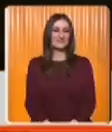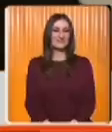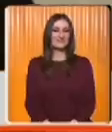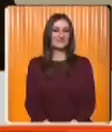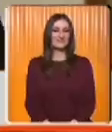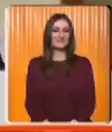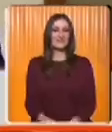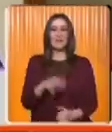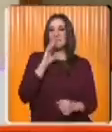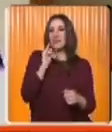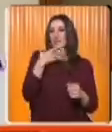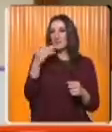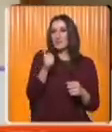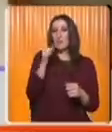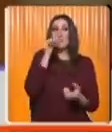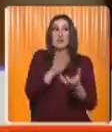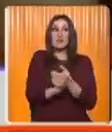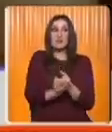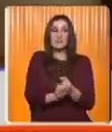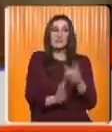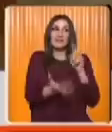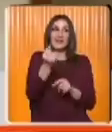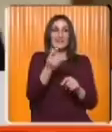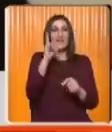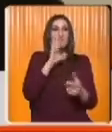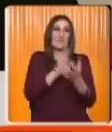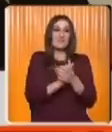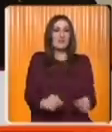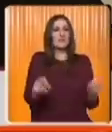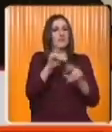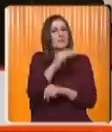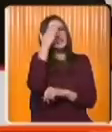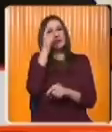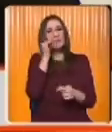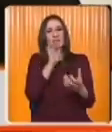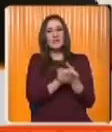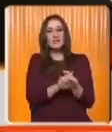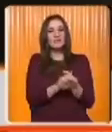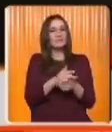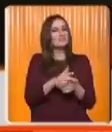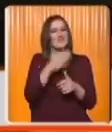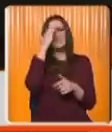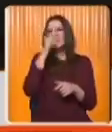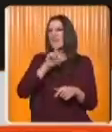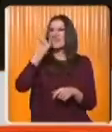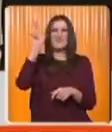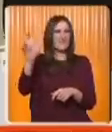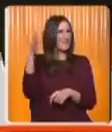Vou ficar com a mãe toda jeitosa. O marido vai ganhar uma mulher nova, mas não, eu acho que o seu marido já não vai para a França.